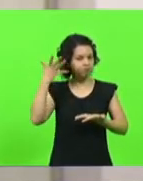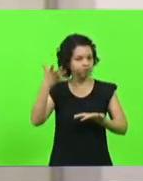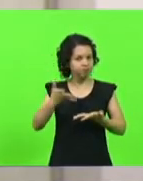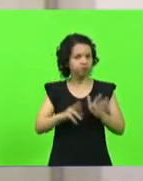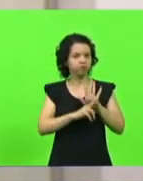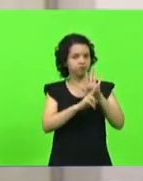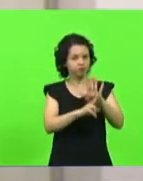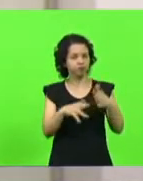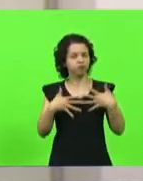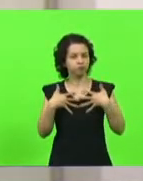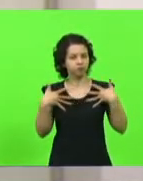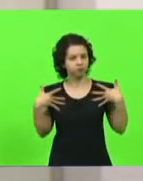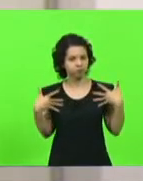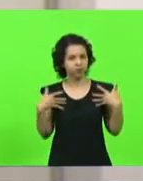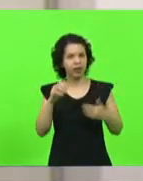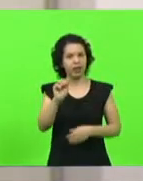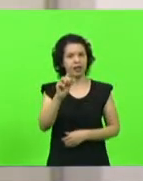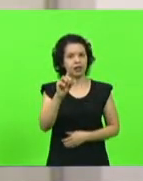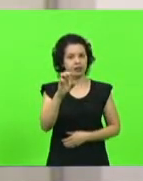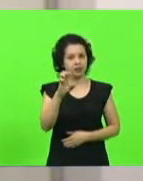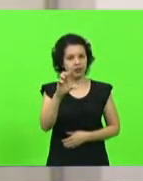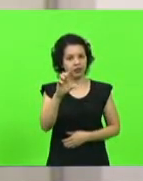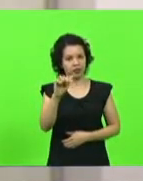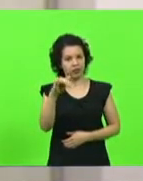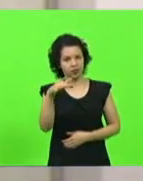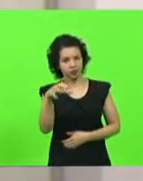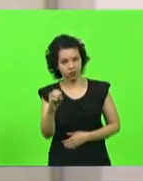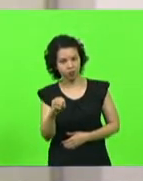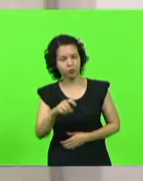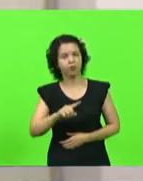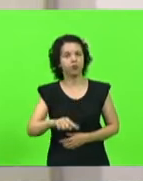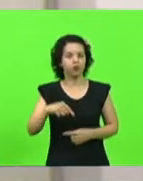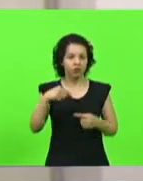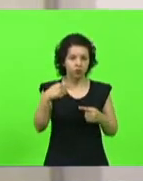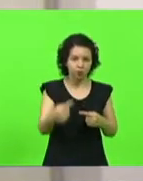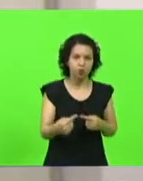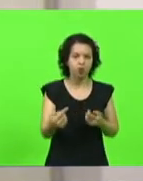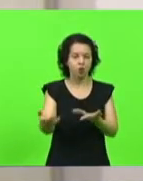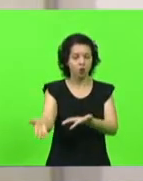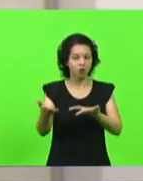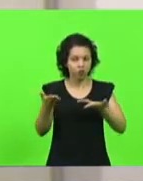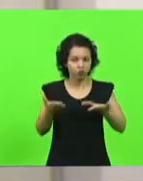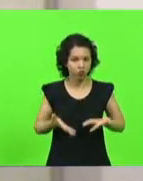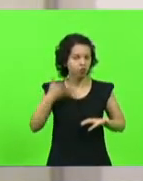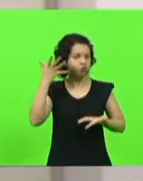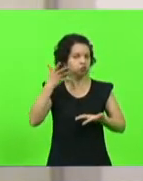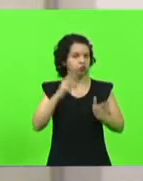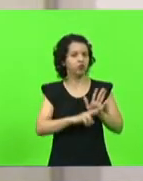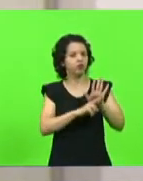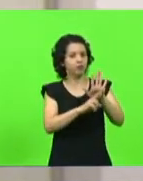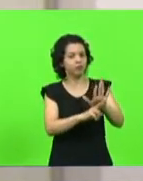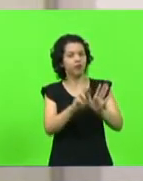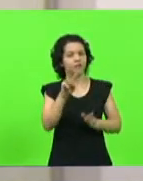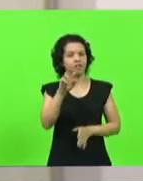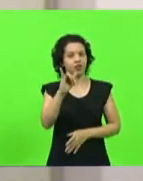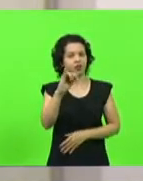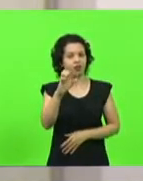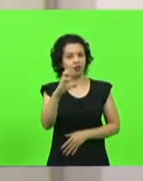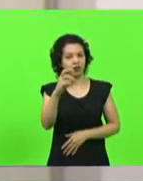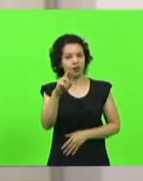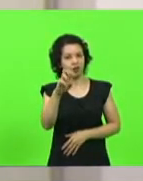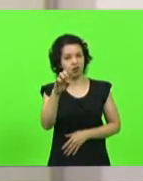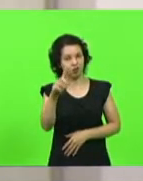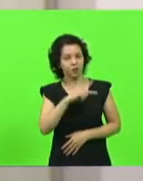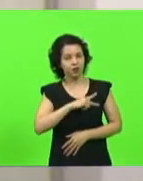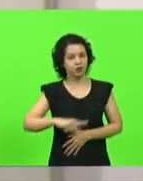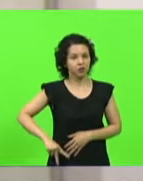o senhor Adelino Sassi. Em seguida, o senhor presidente convidou para fazer uso da palavra em nome da ViaCred o senhor presidente do